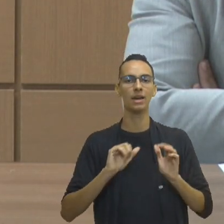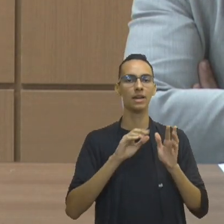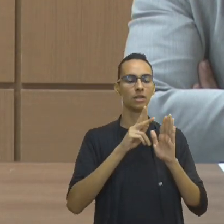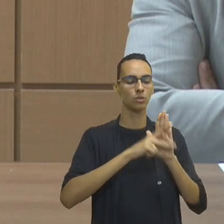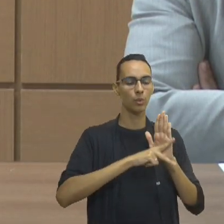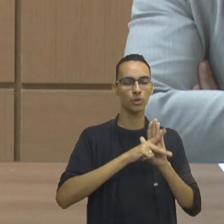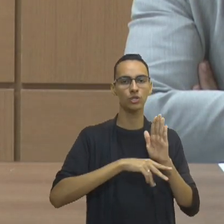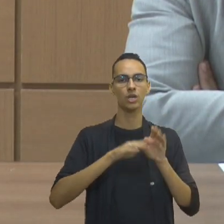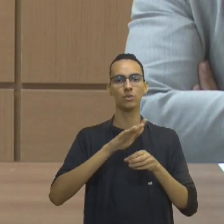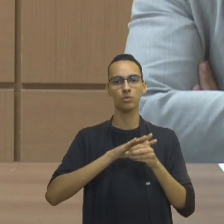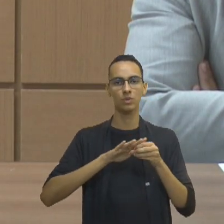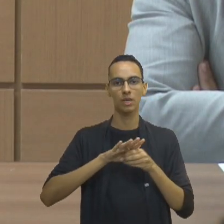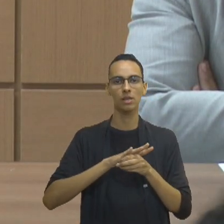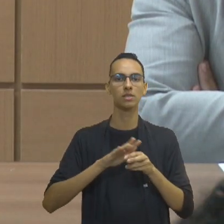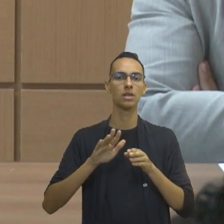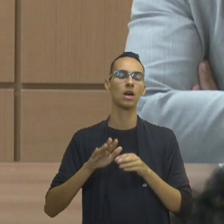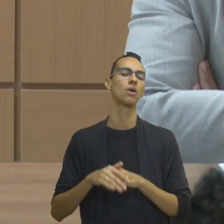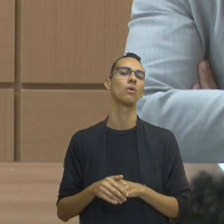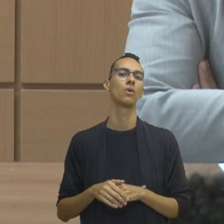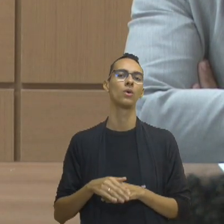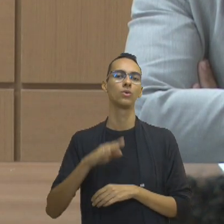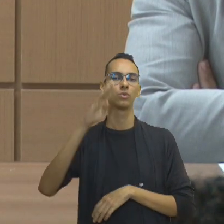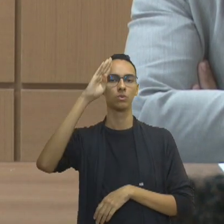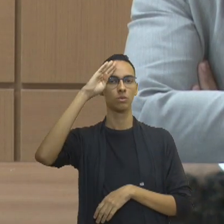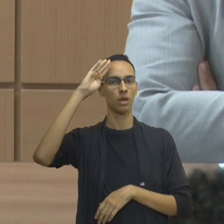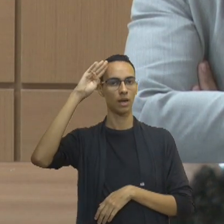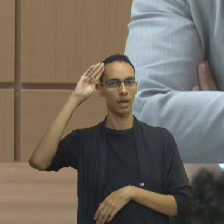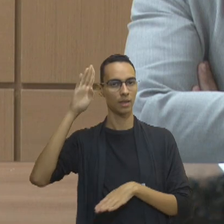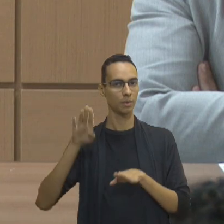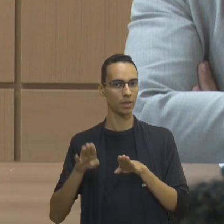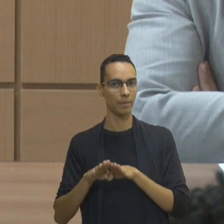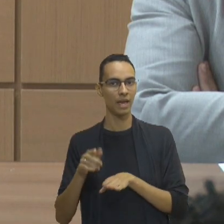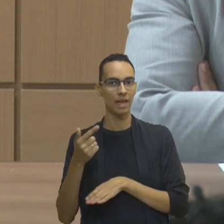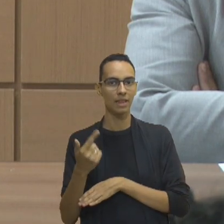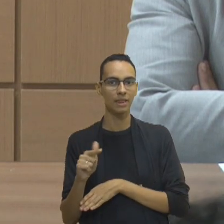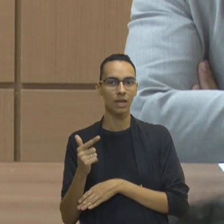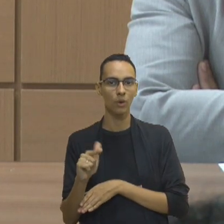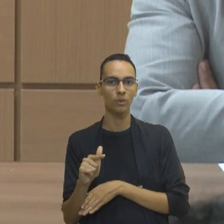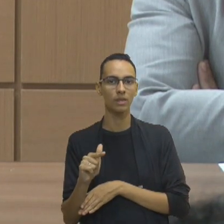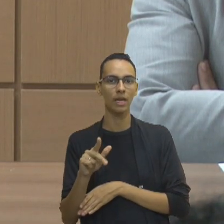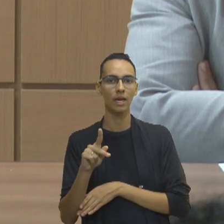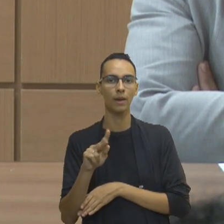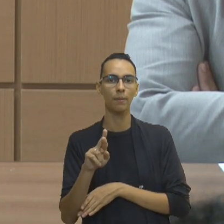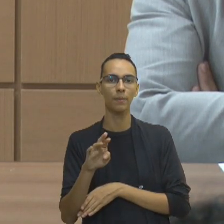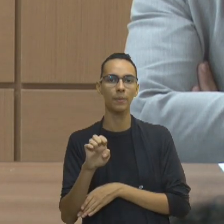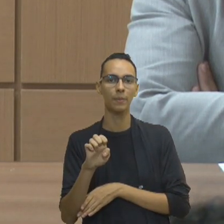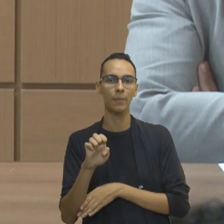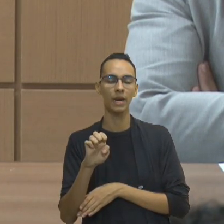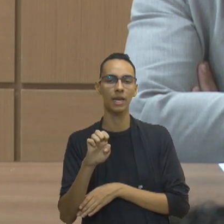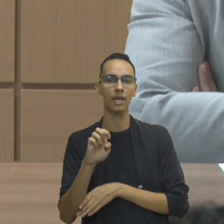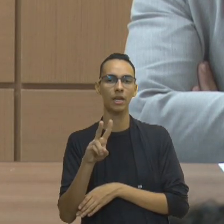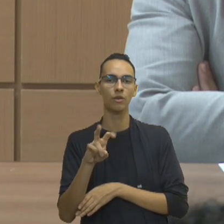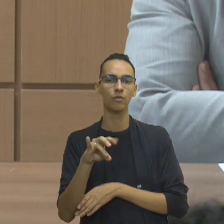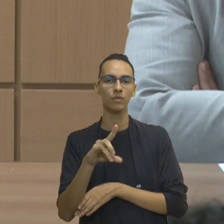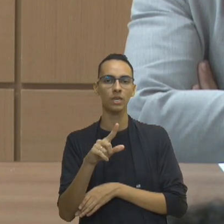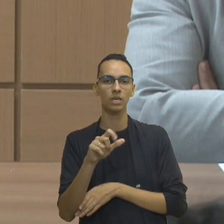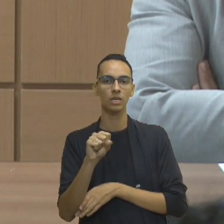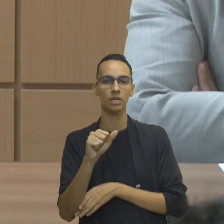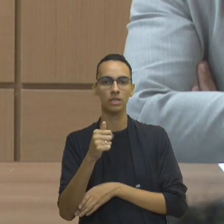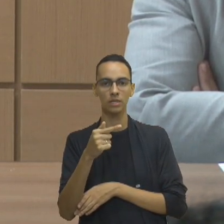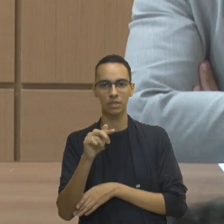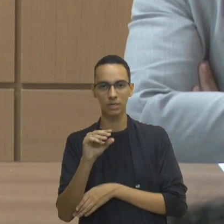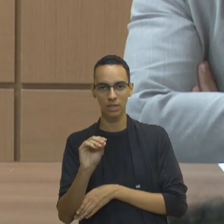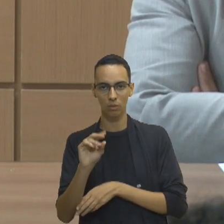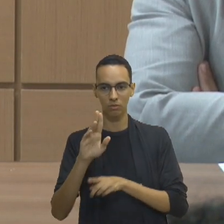extensão e da assistência estudantil. Tá? Então, não há previsão, esse é um compromisso nosso, nesse momento, com a realidade que nós temos hoje